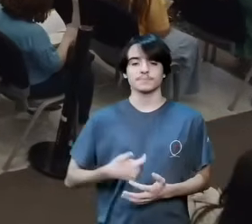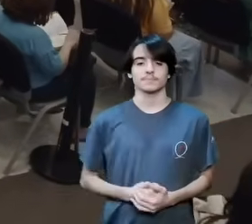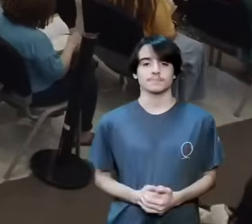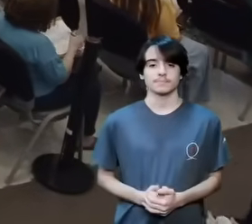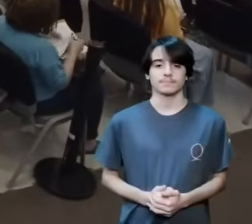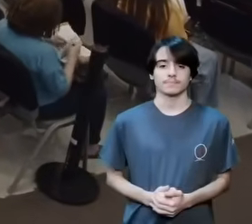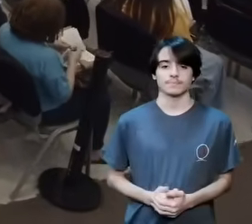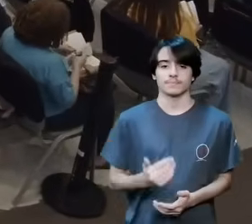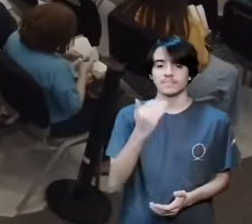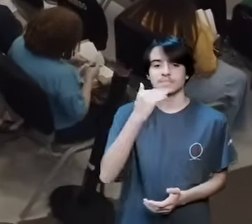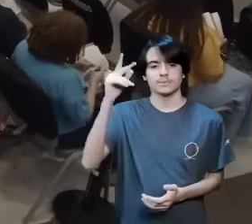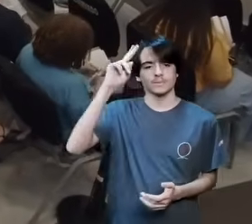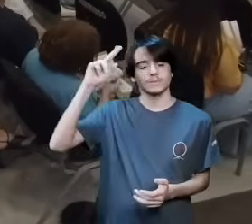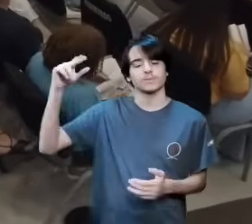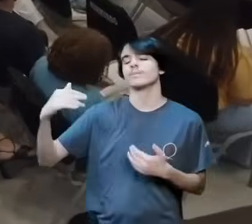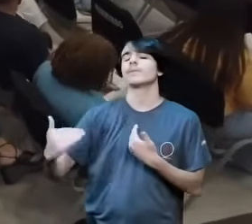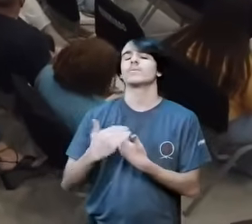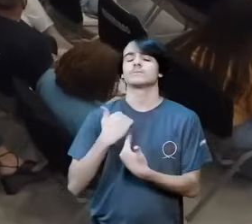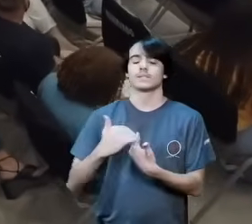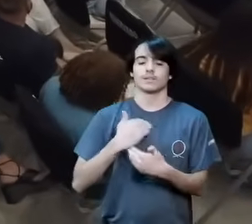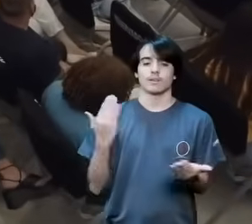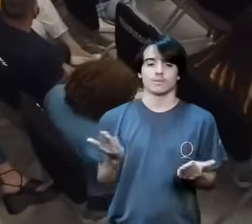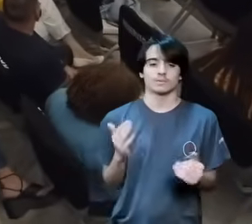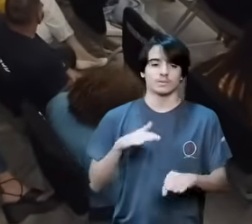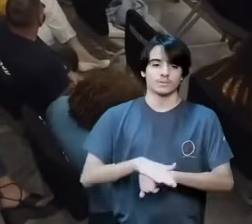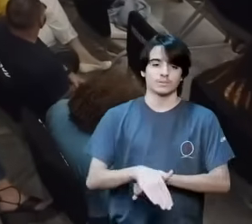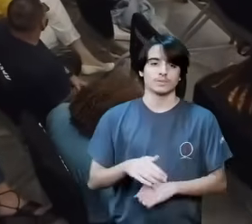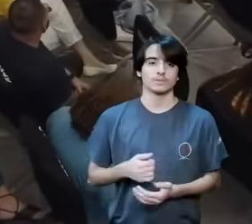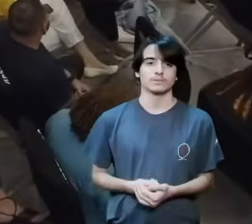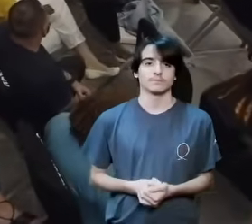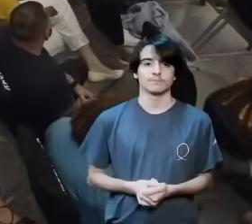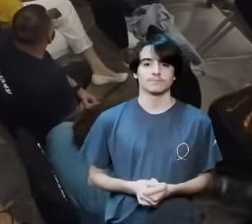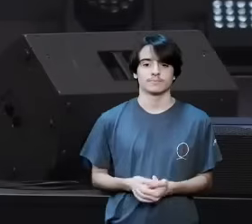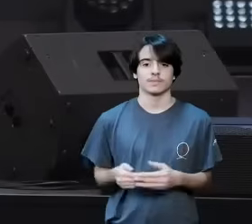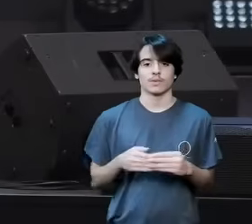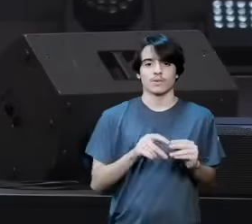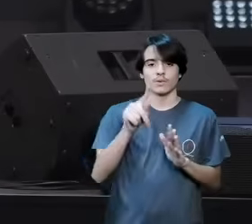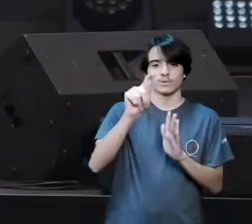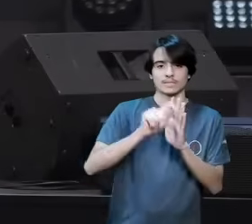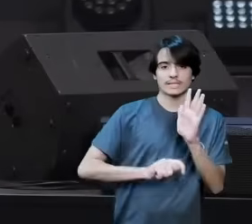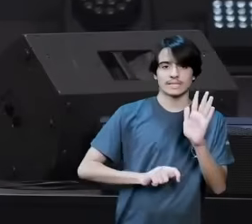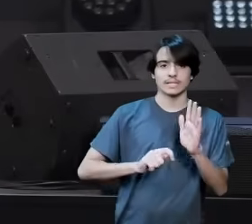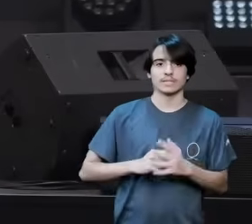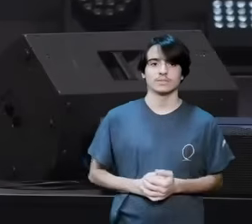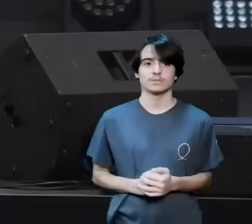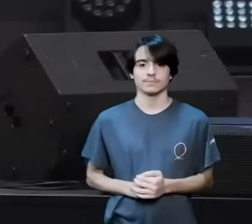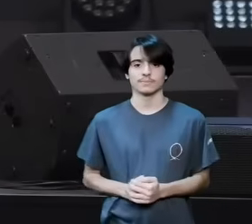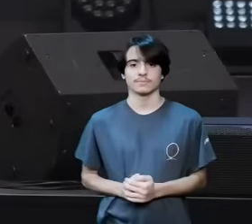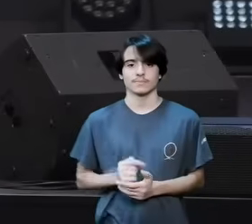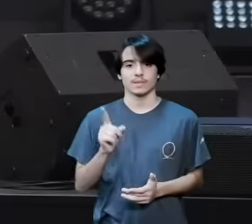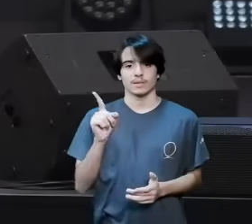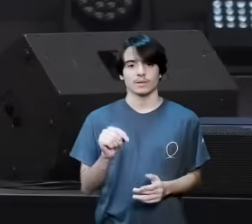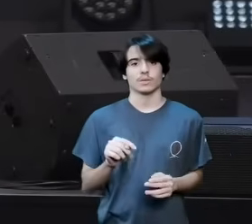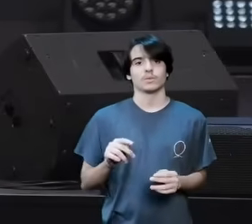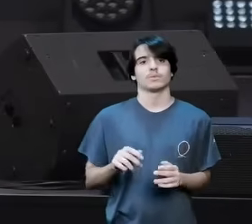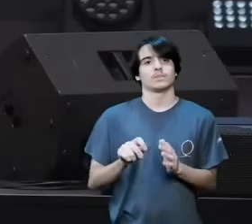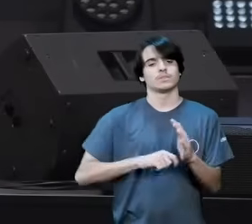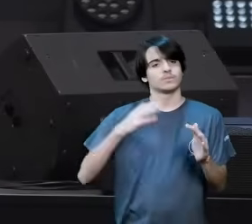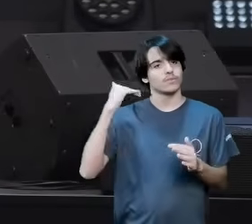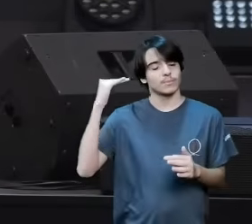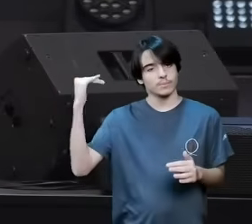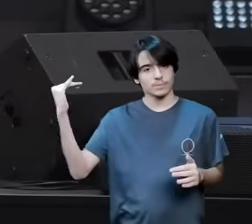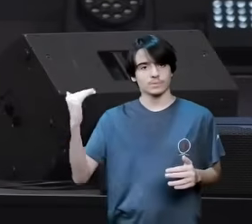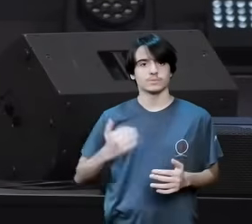Eu pedi ao Senhor uma direção para essa noite, e Ele me levou a esse texto. Eu sei que é uma passagem muito